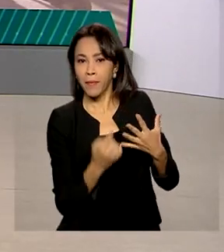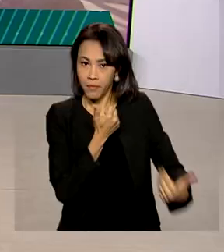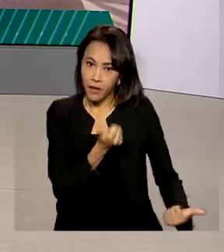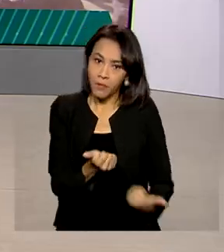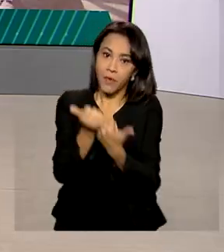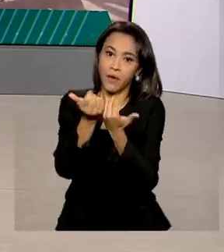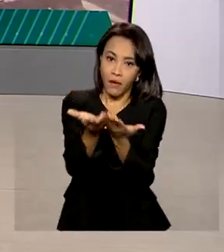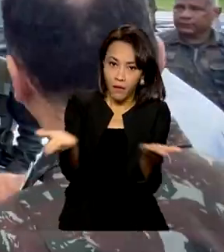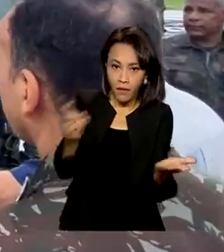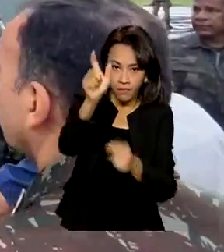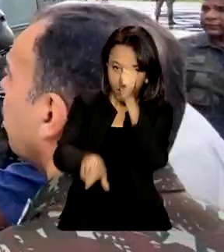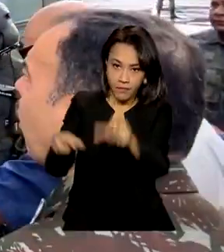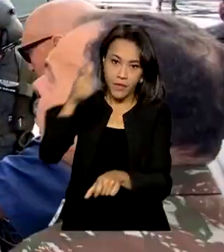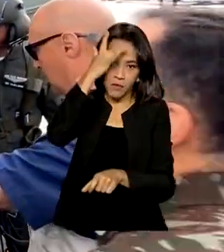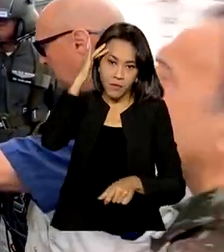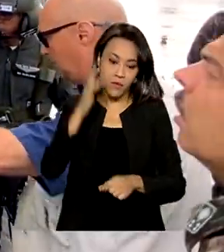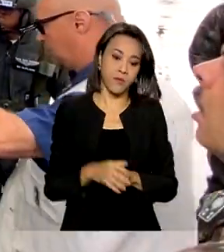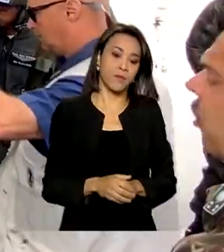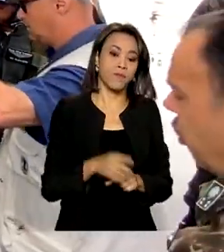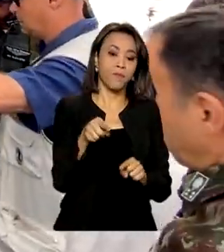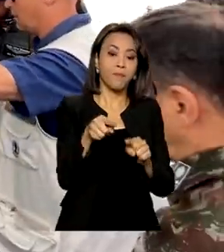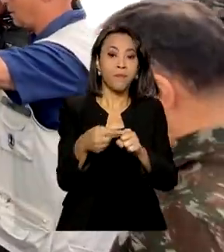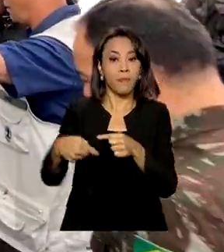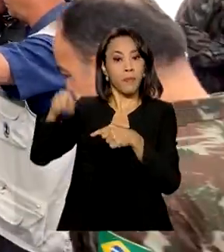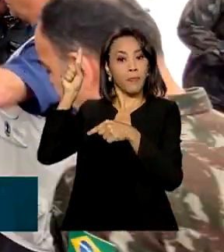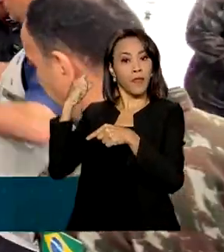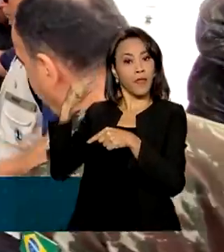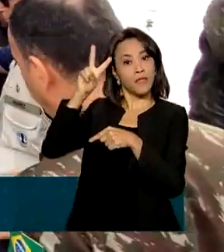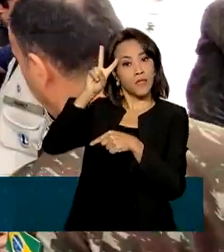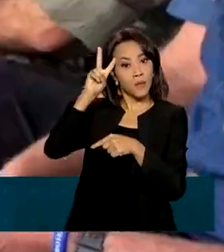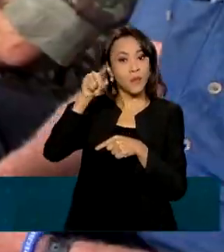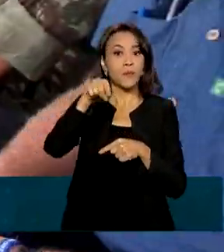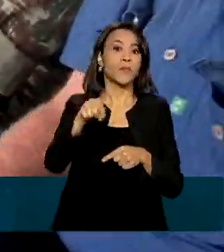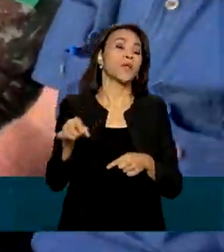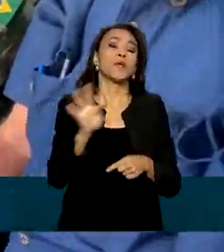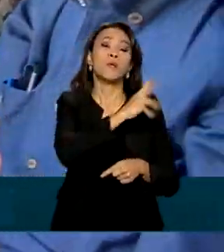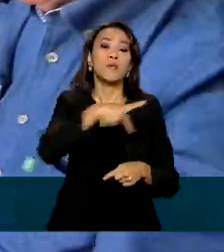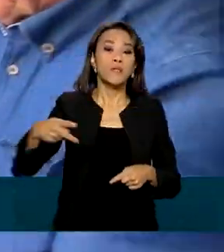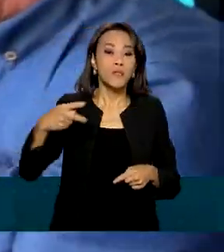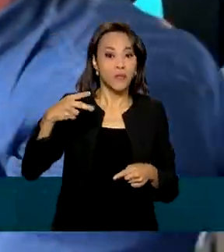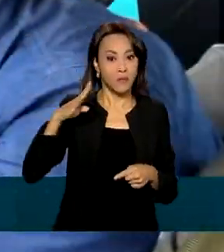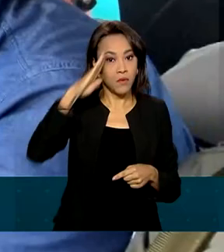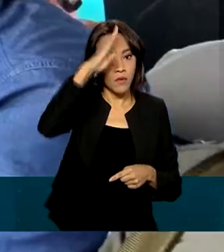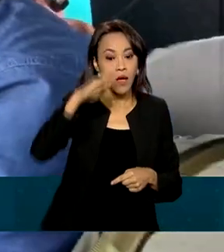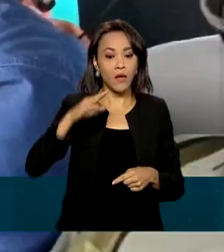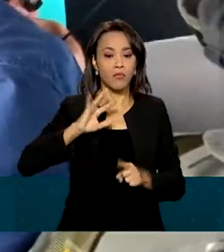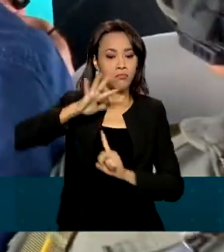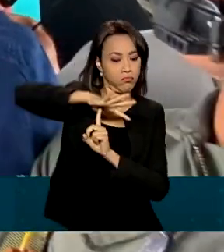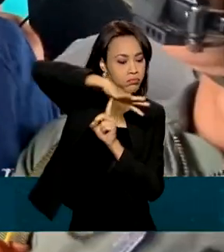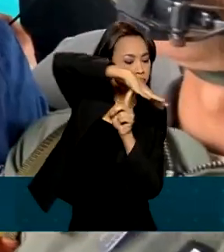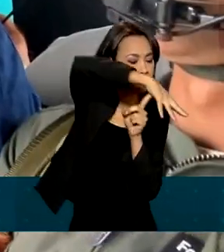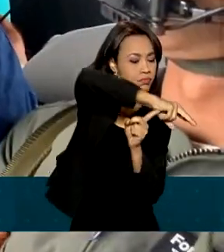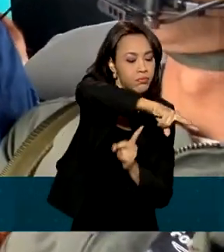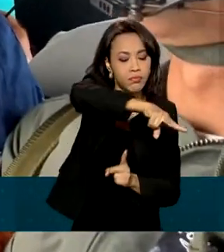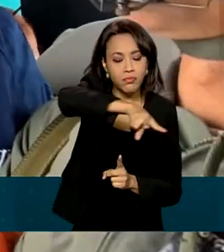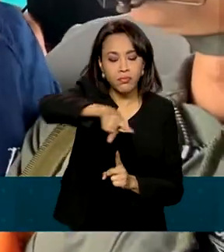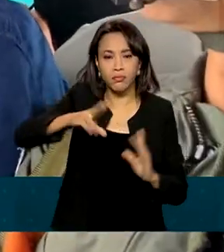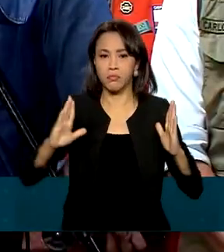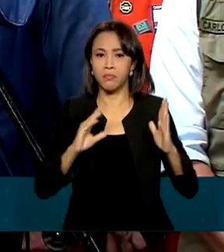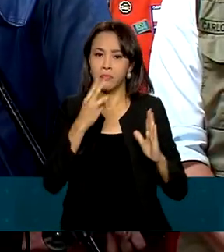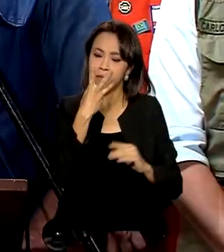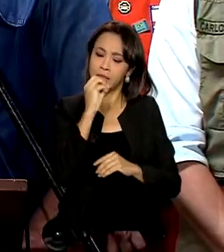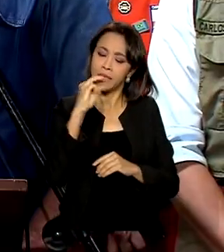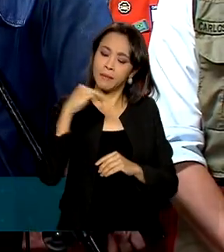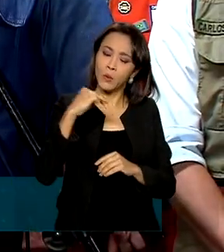atingida e nessa segunda-feira o presidente Jair bolsonaro sobrevoou as áreas atingidas por cerca de 30 minutos